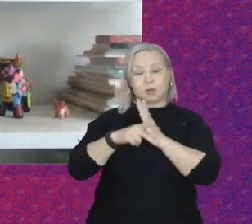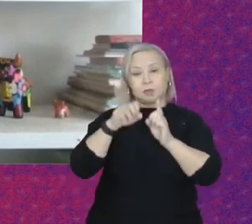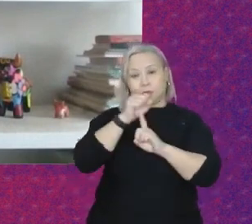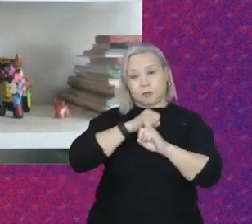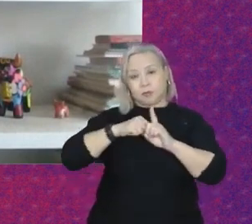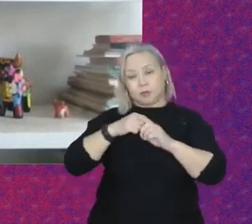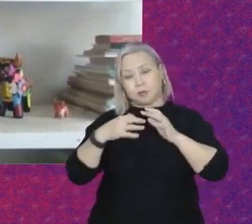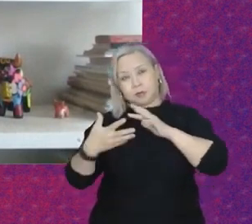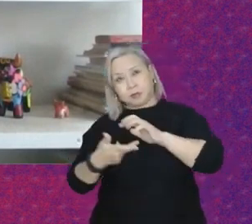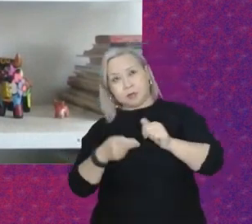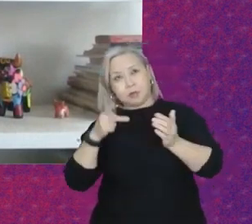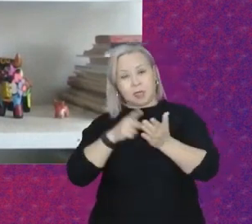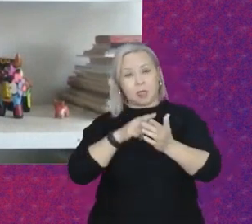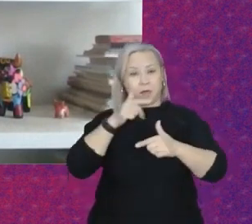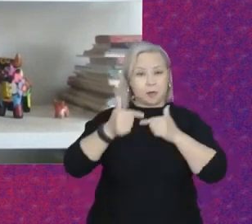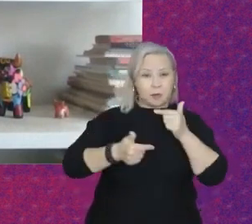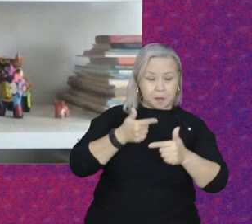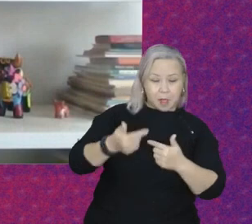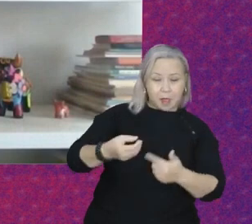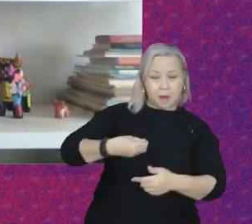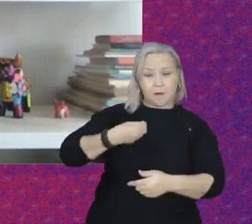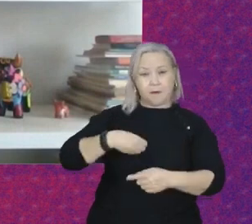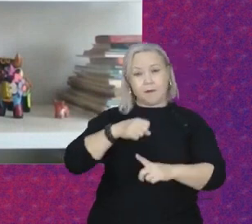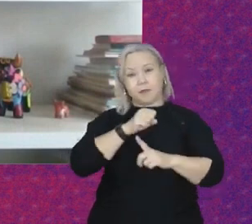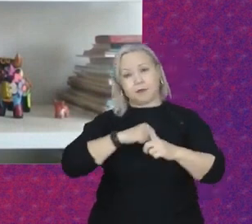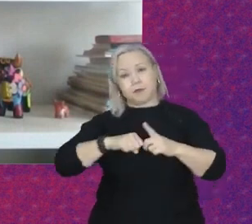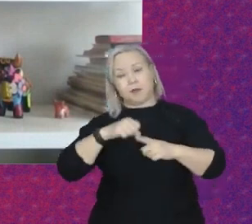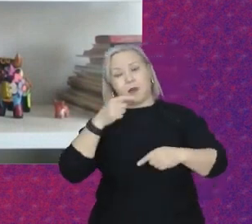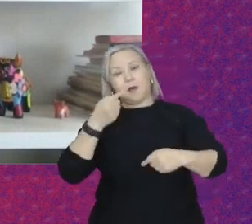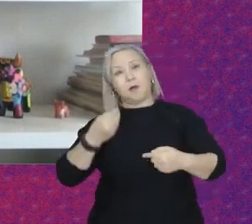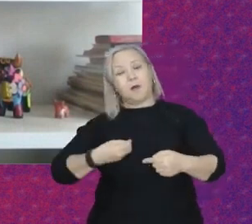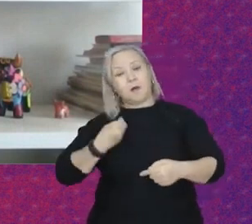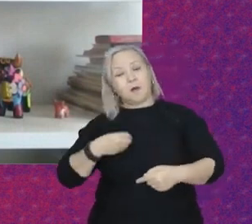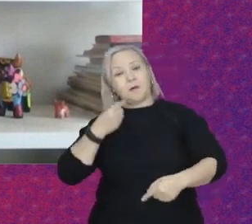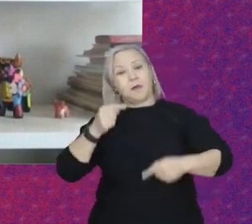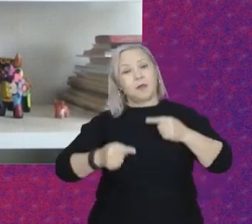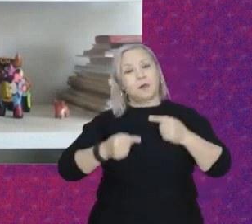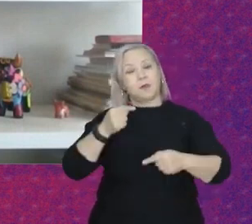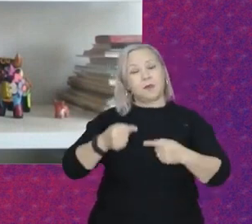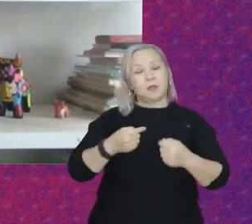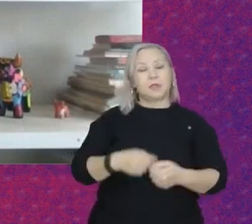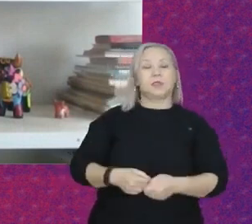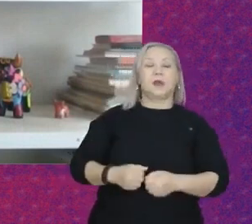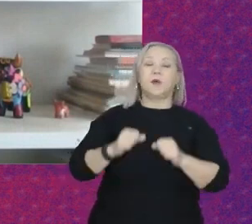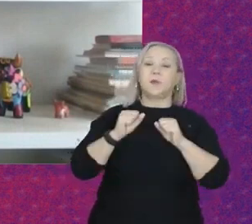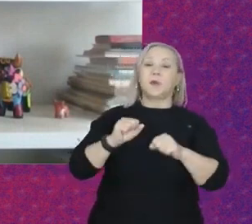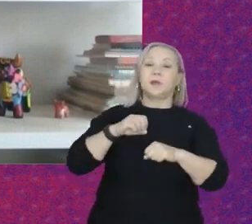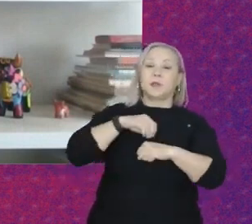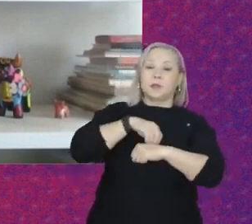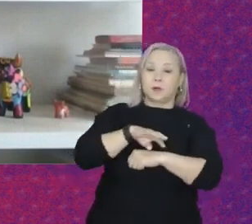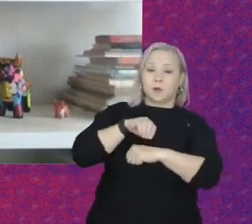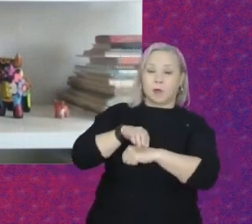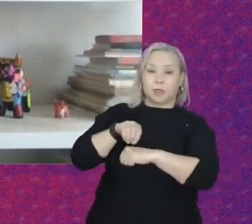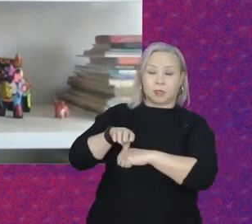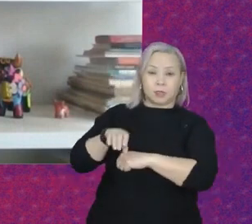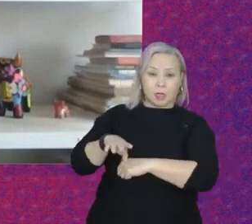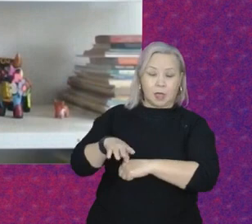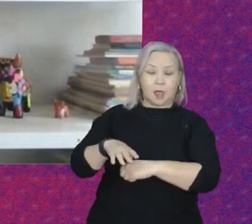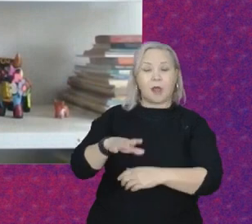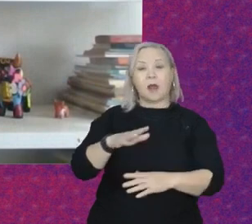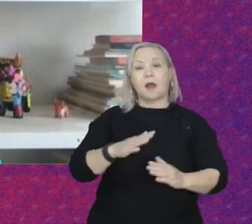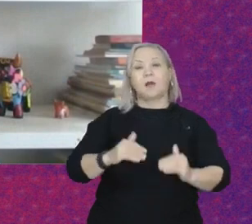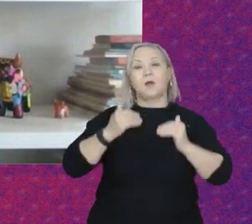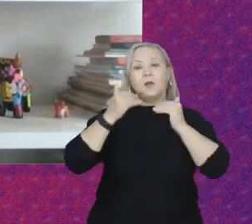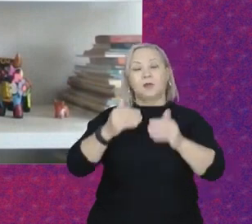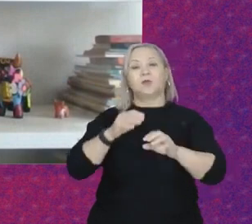no mundo do trabalho, na vida social, na vida política, podendo compartilhar, né, com o Estado, sobretudo,